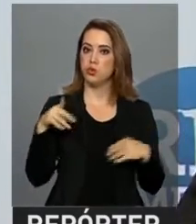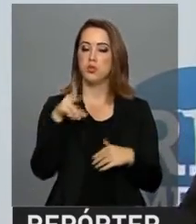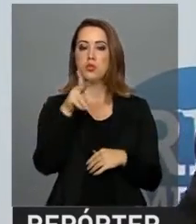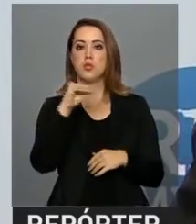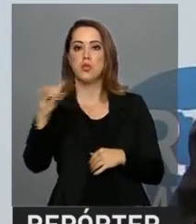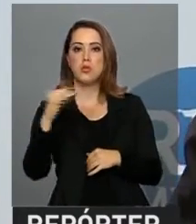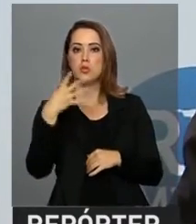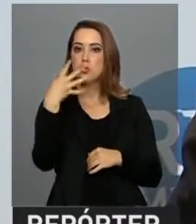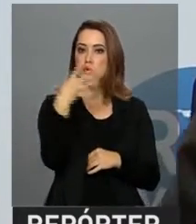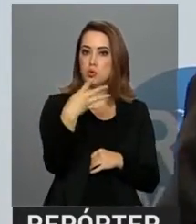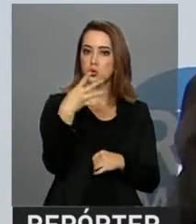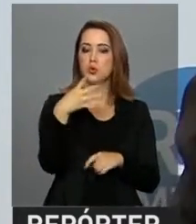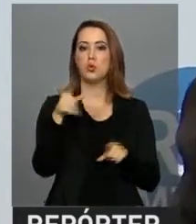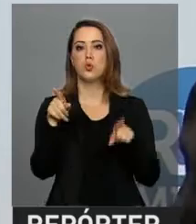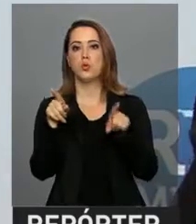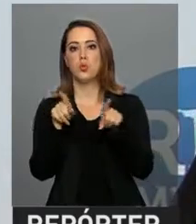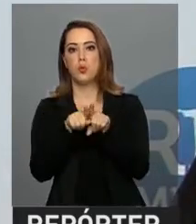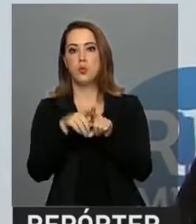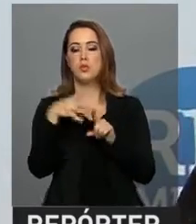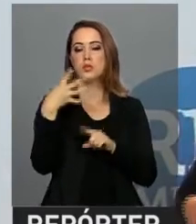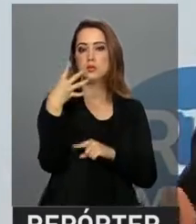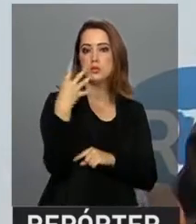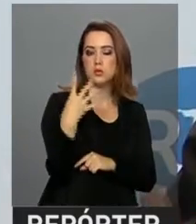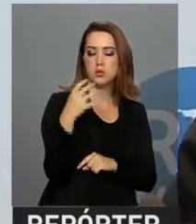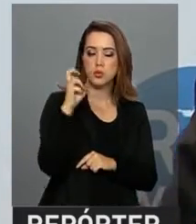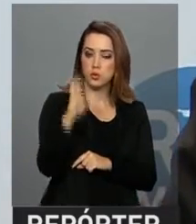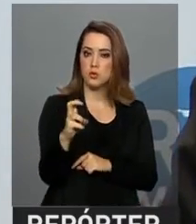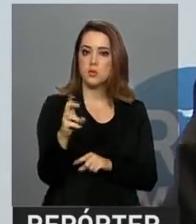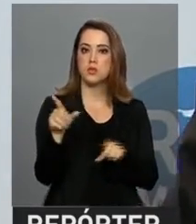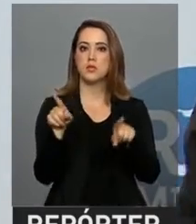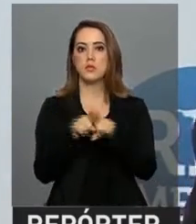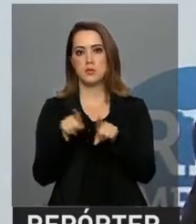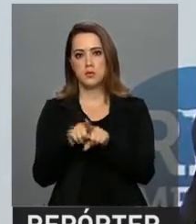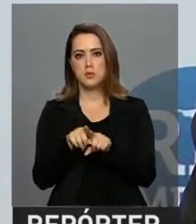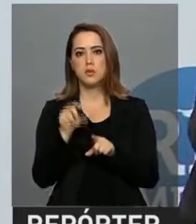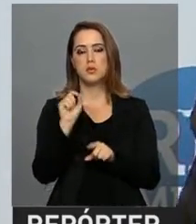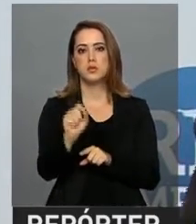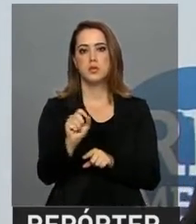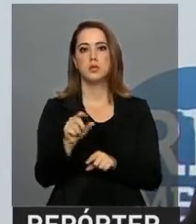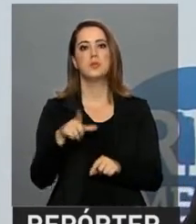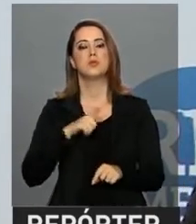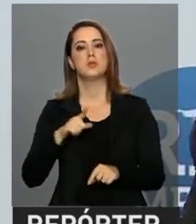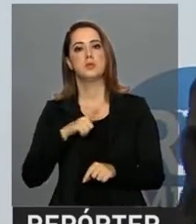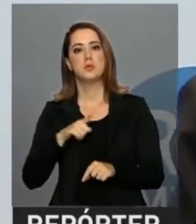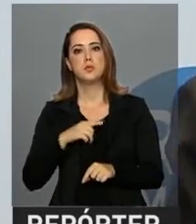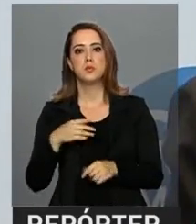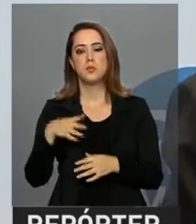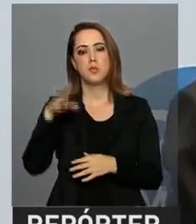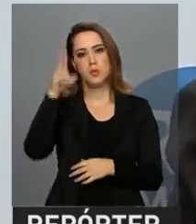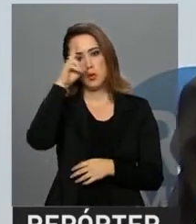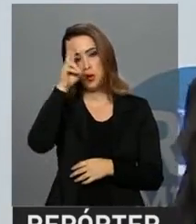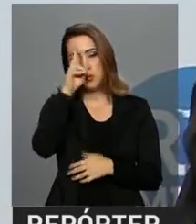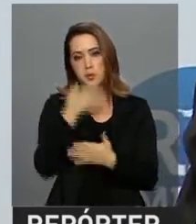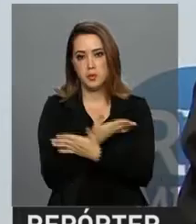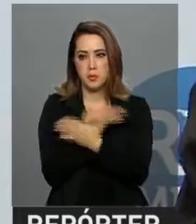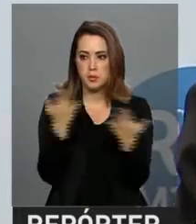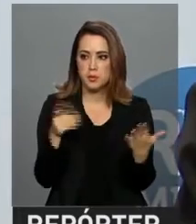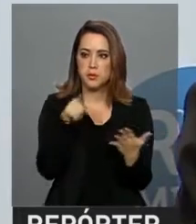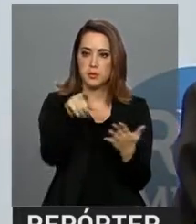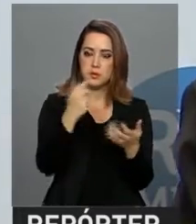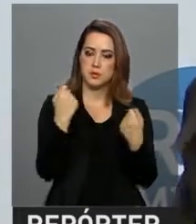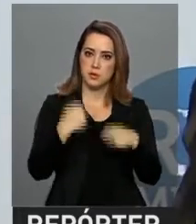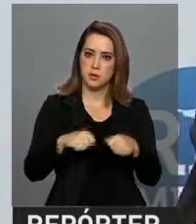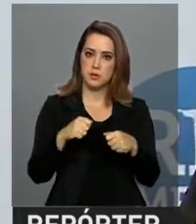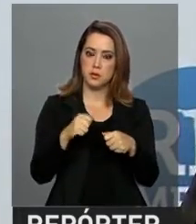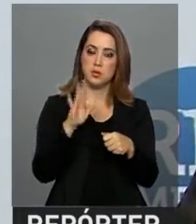5, ou seja, quinta e sexta, serão feriados municipais. E a minha lembrança para aqueles que detêm